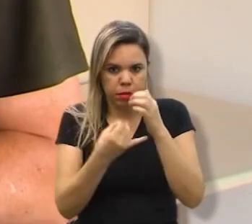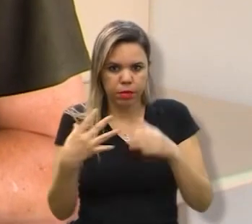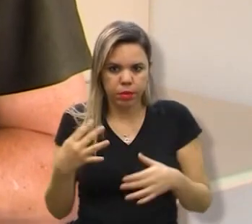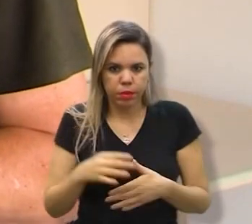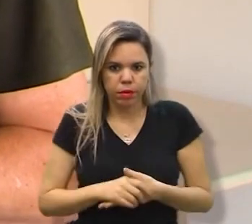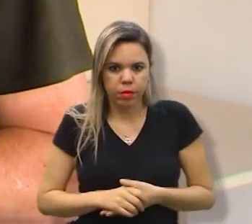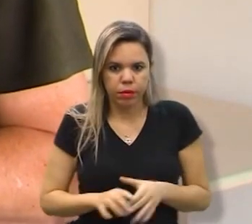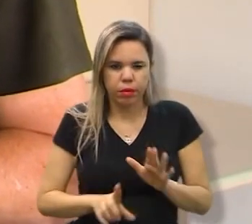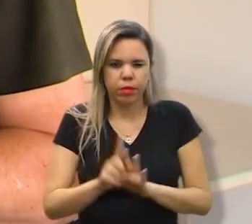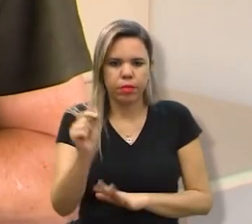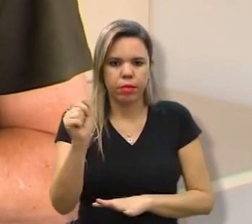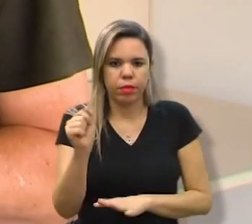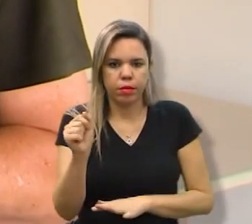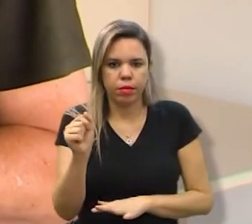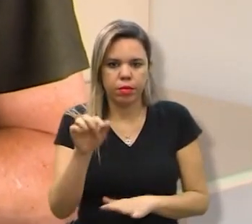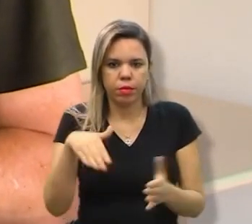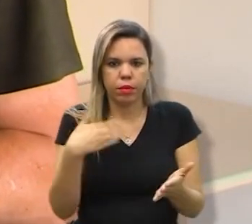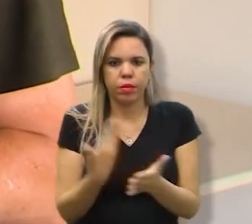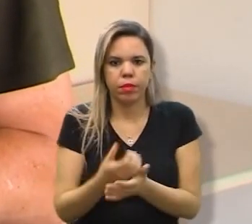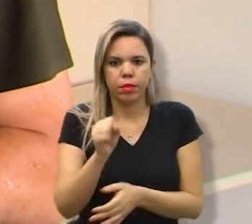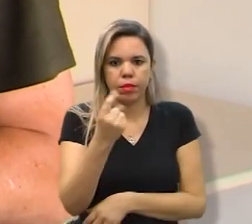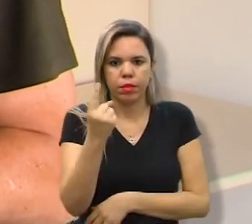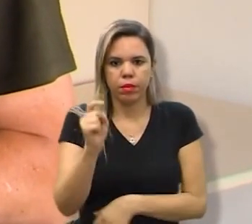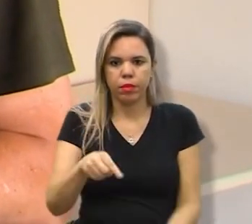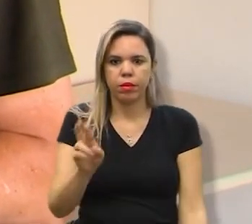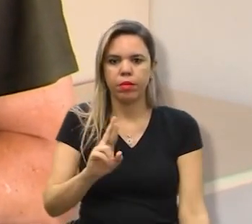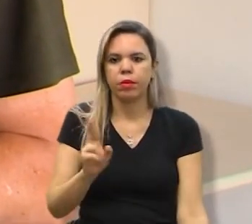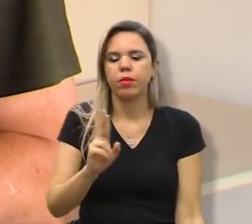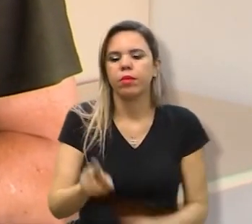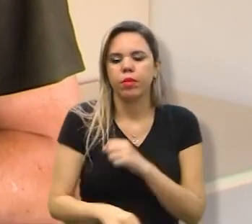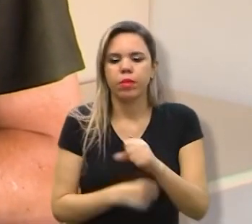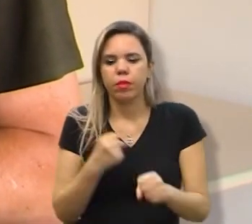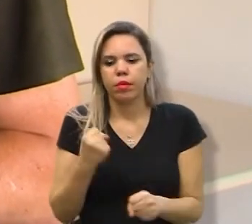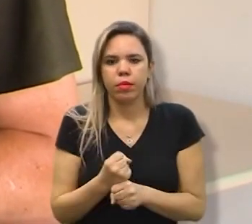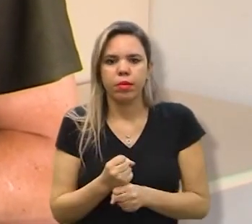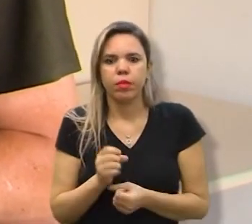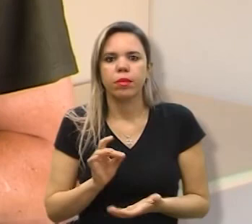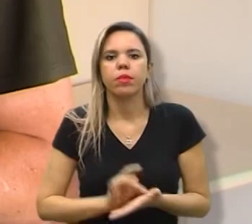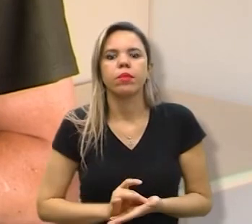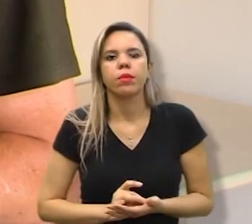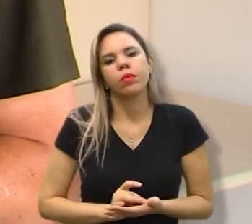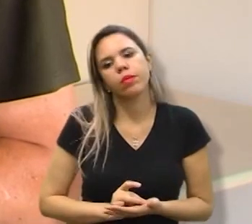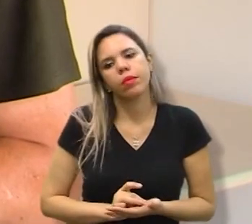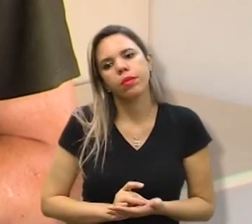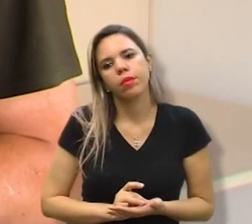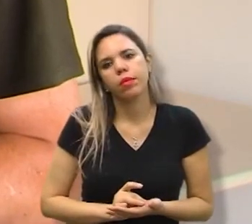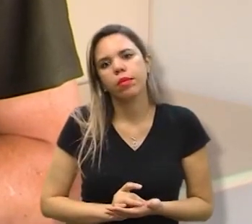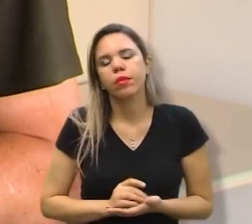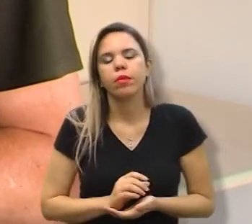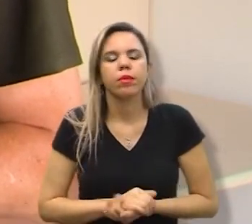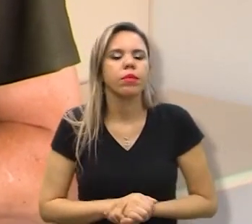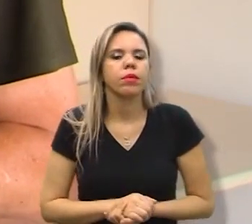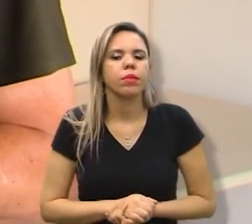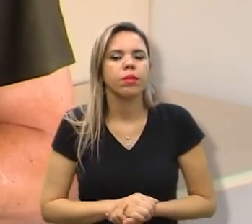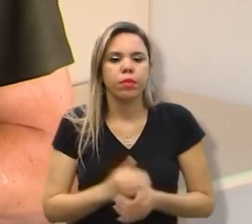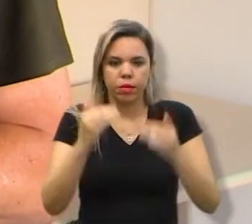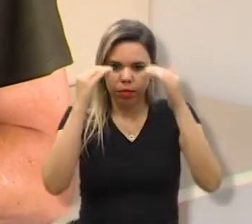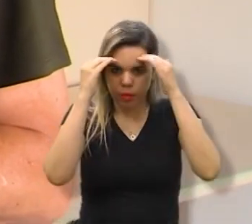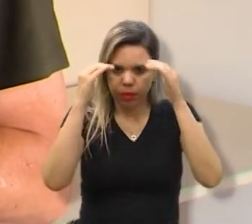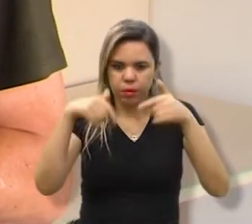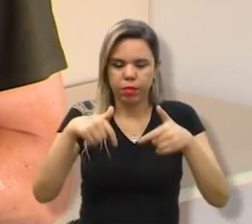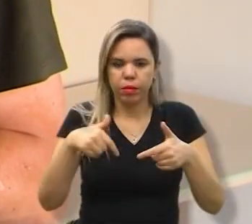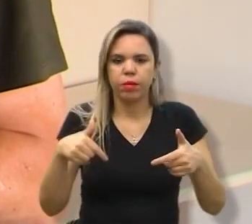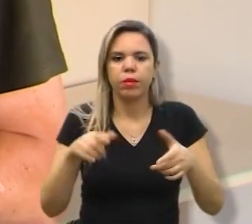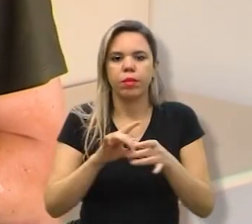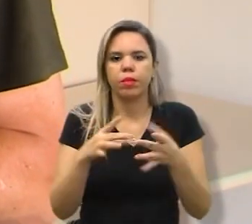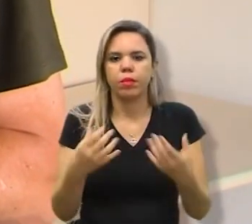sabe quanto que ele vai faturar, é de até R$81 mil no ano, bruto. receita bruta, tem que obedecer